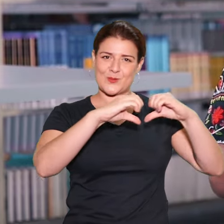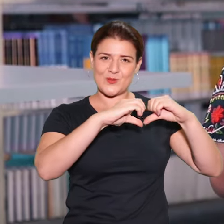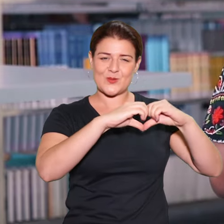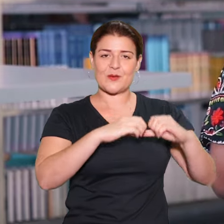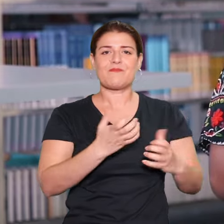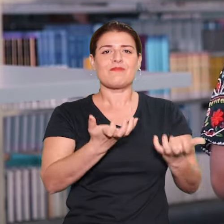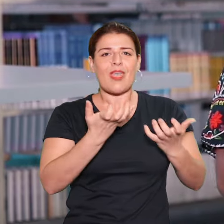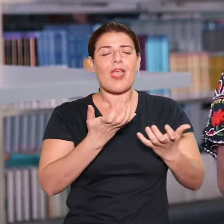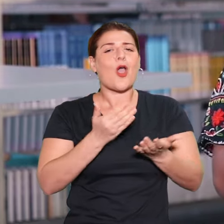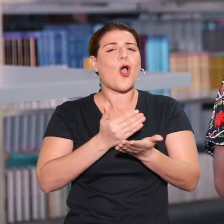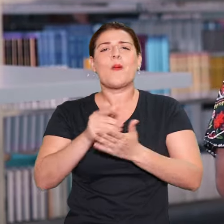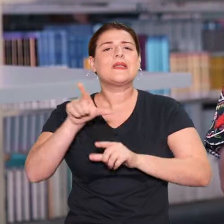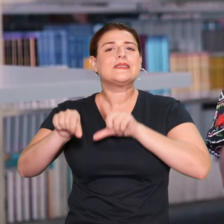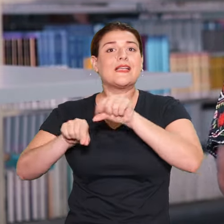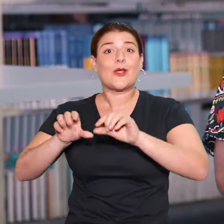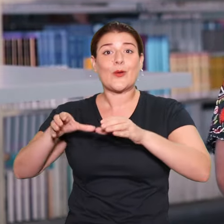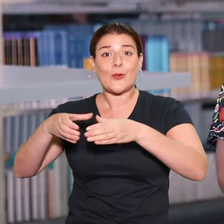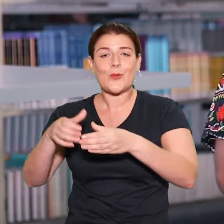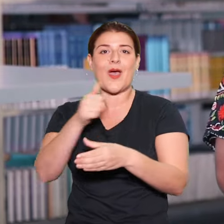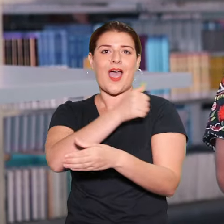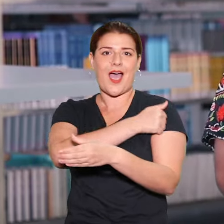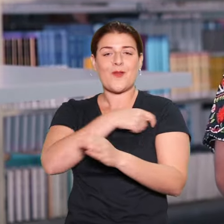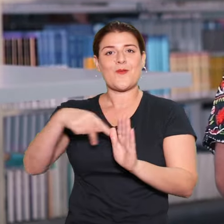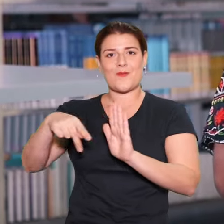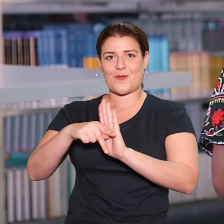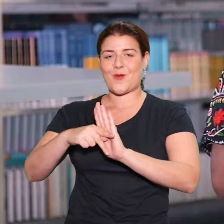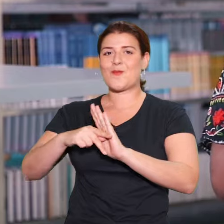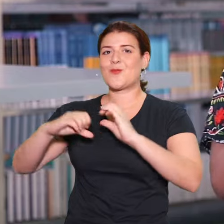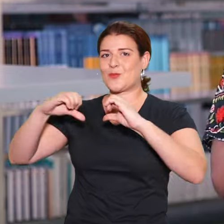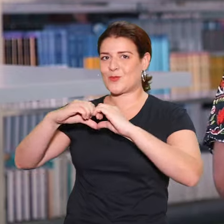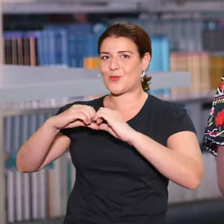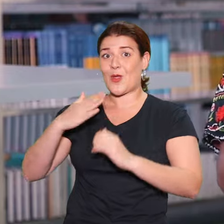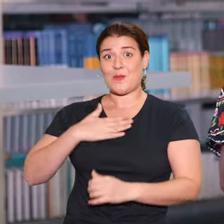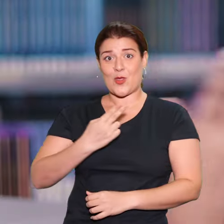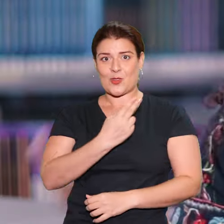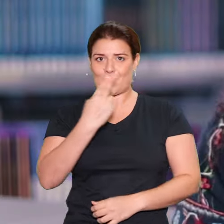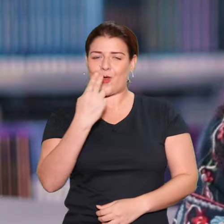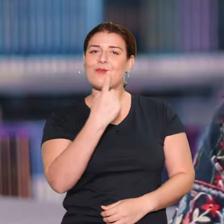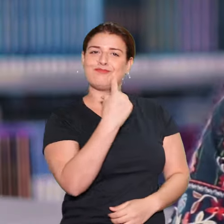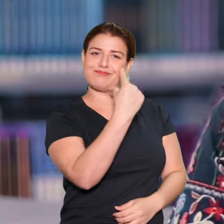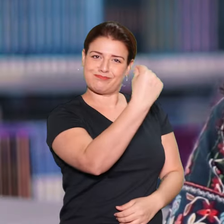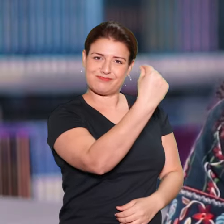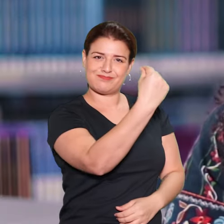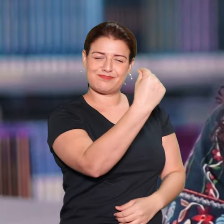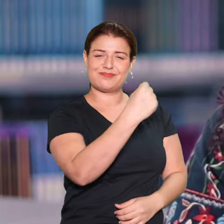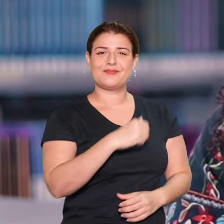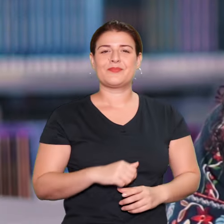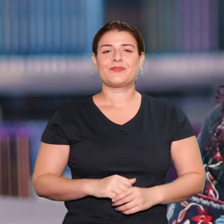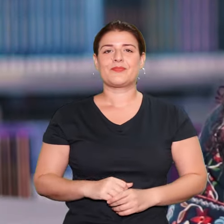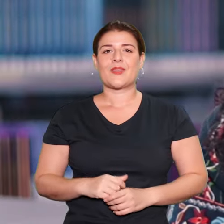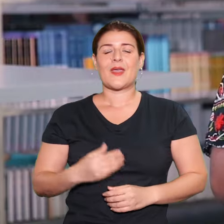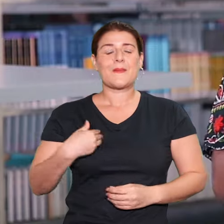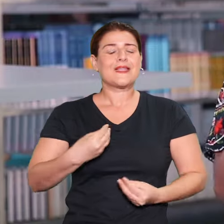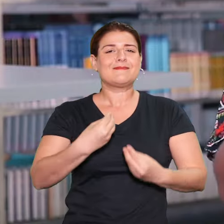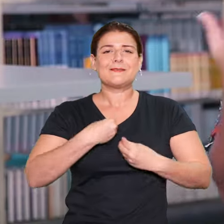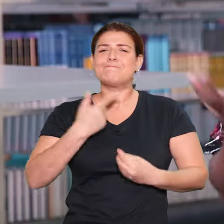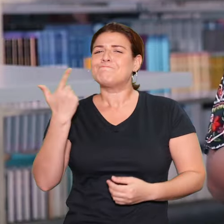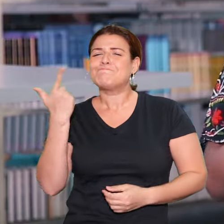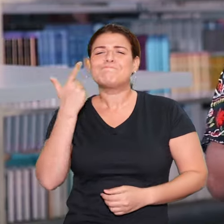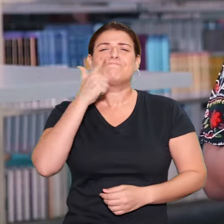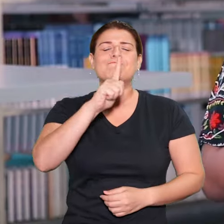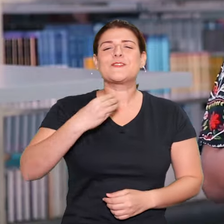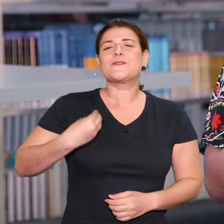Uniswam. E eles queriam começar, primeiramente, com os alunos da Uniswam. E o meu nome foi chamado no meio dessa história. Para mim, eu acho